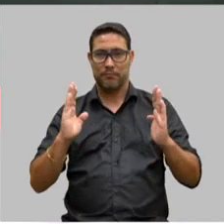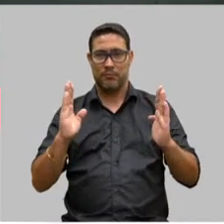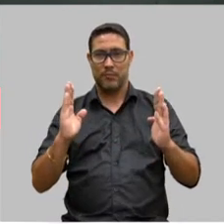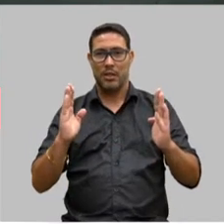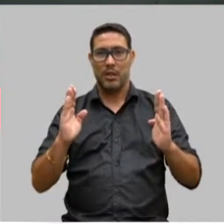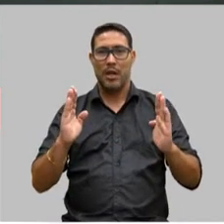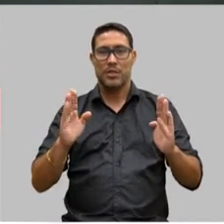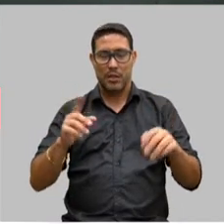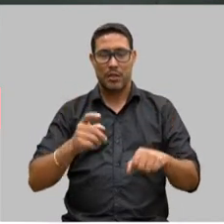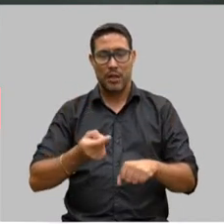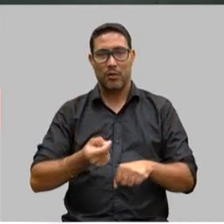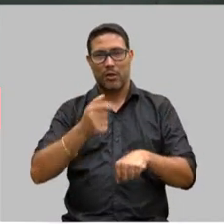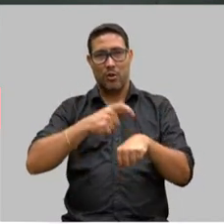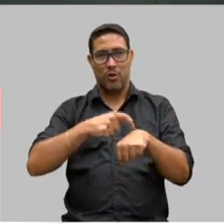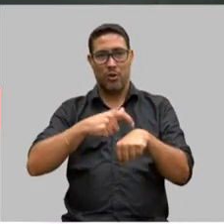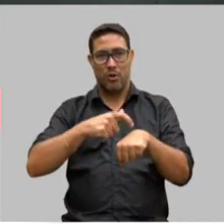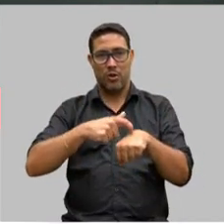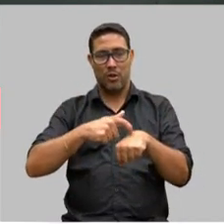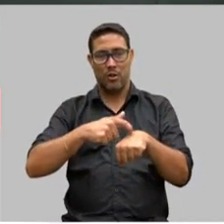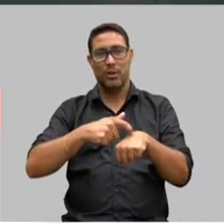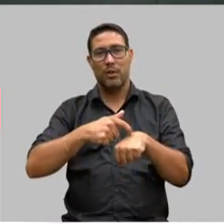hora do almoço, mas gostaria